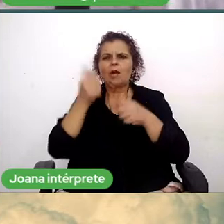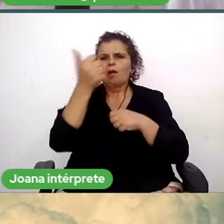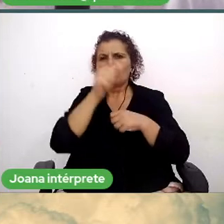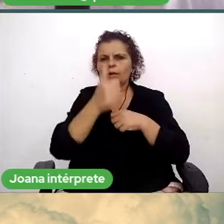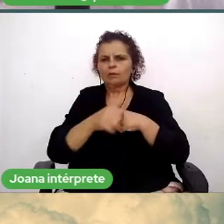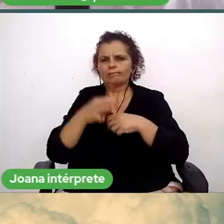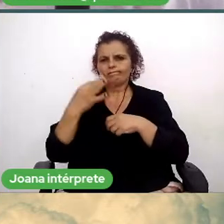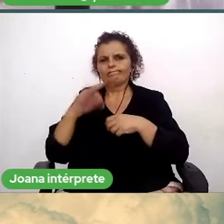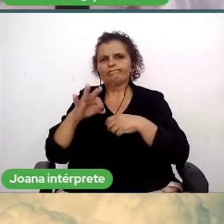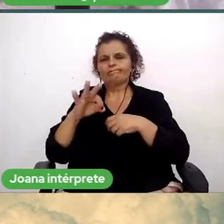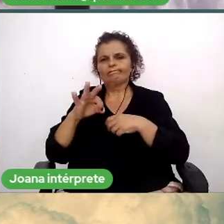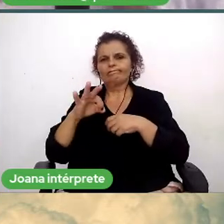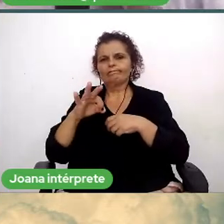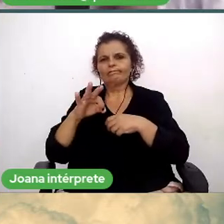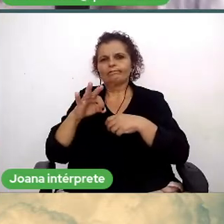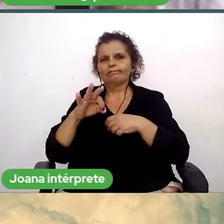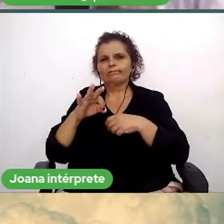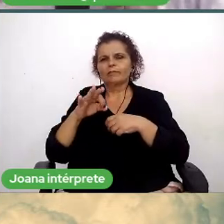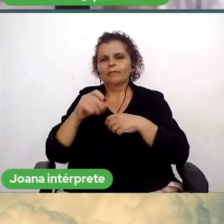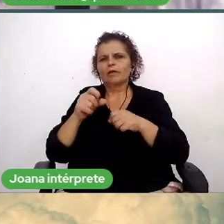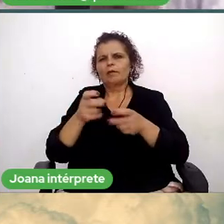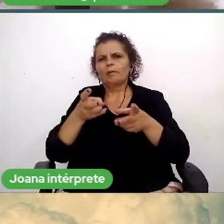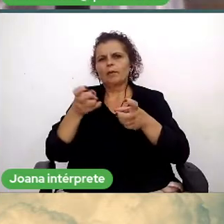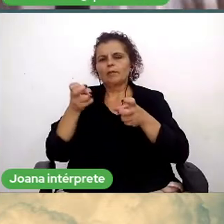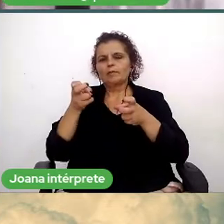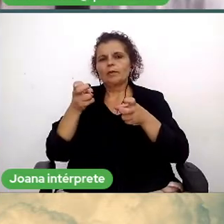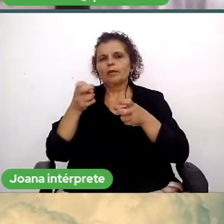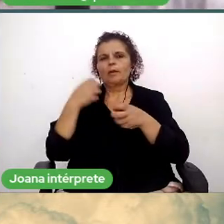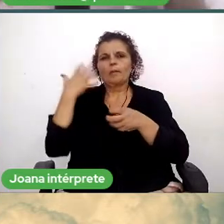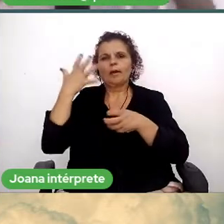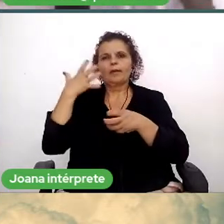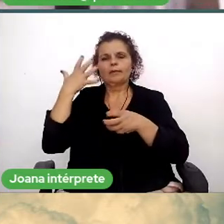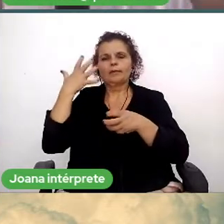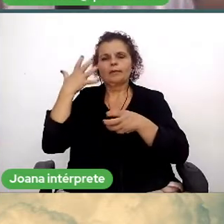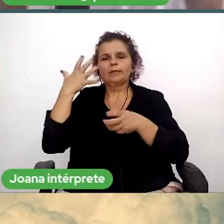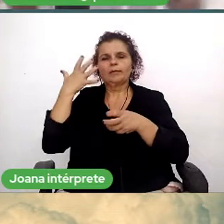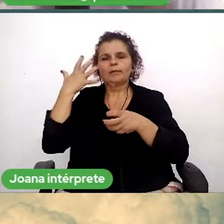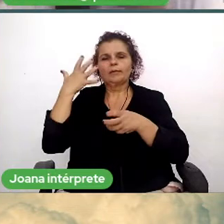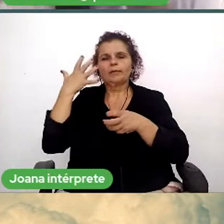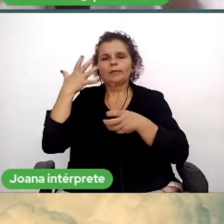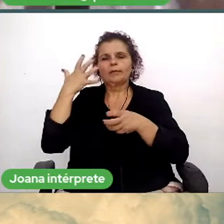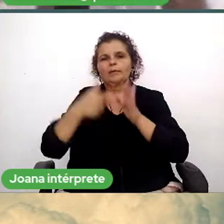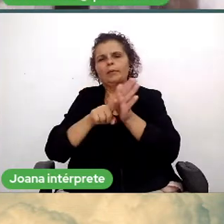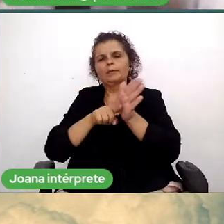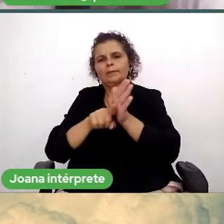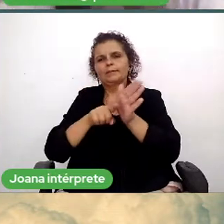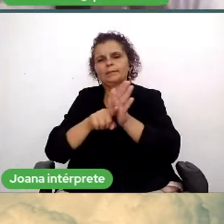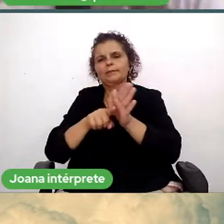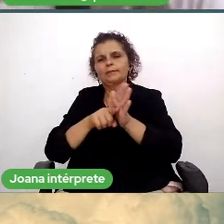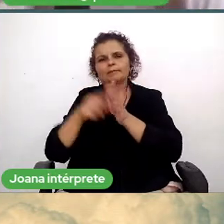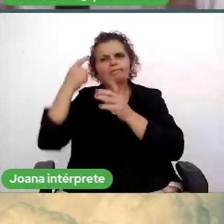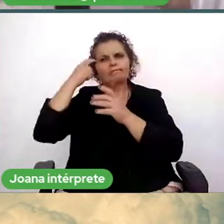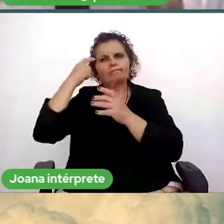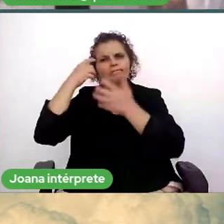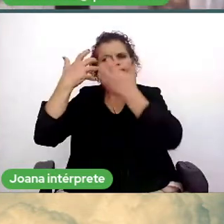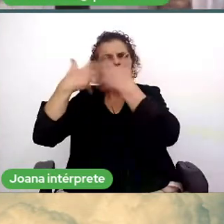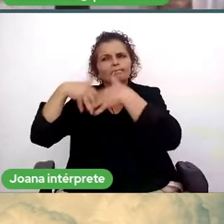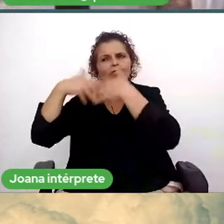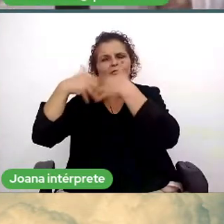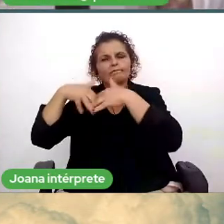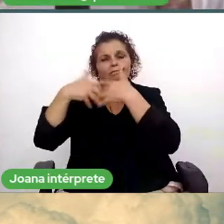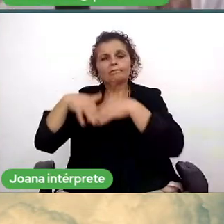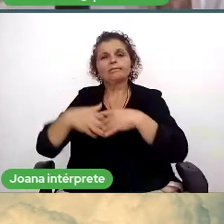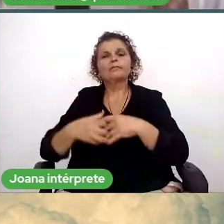correta? A gente vai descobrir hoje durante essa palestra que eu vou fazer provocar umas reflexões em você.